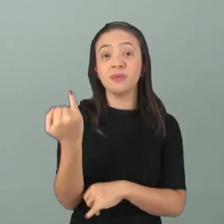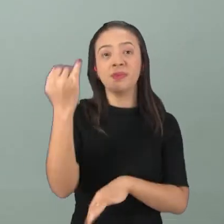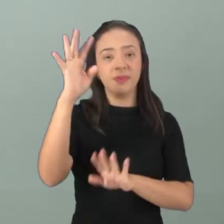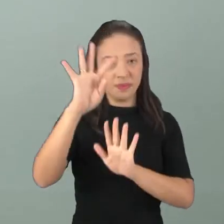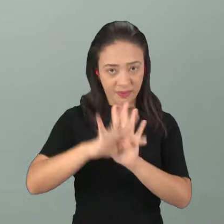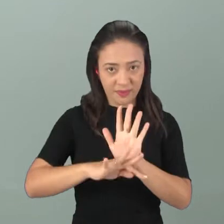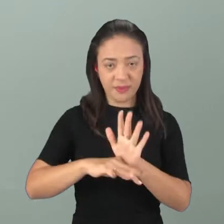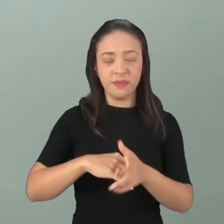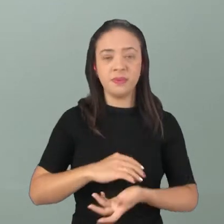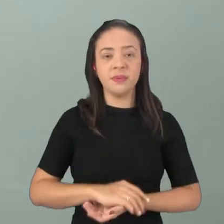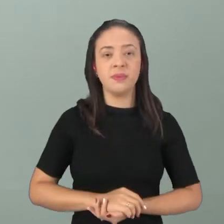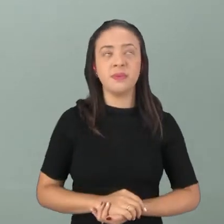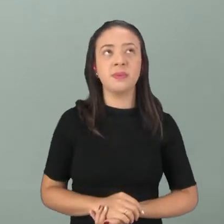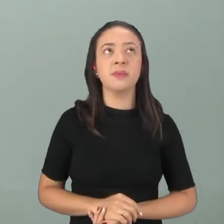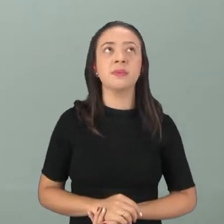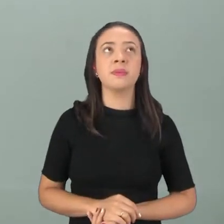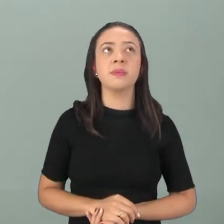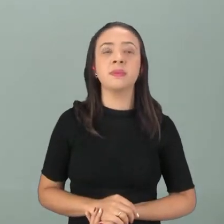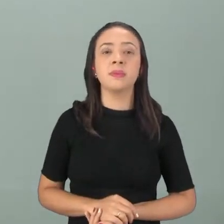tão importante, tá?